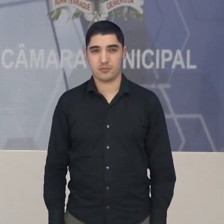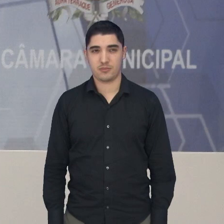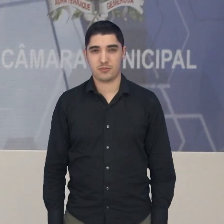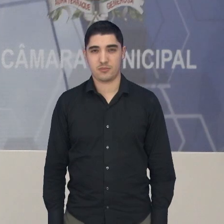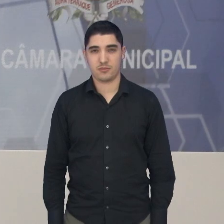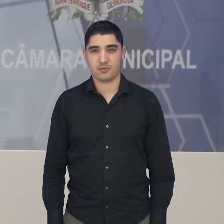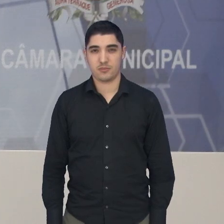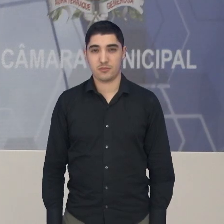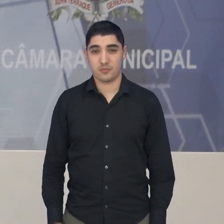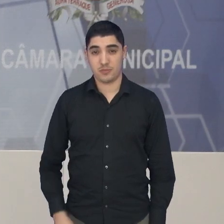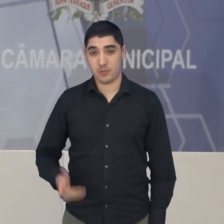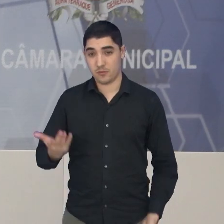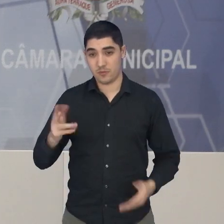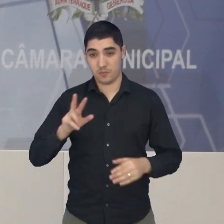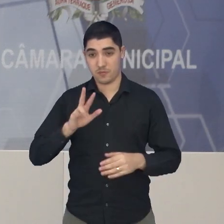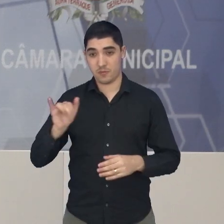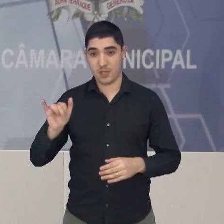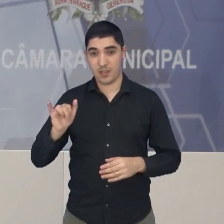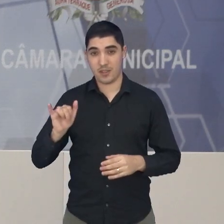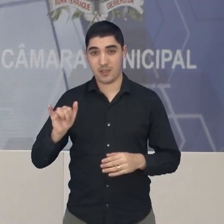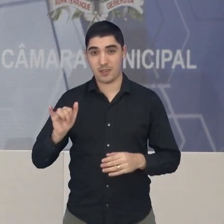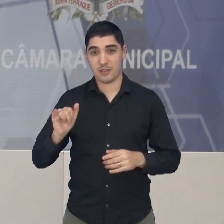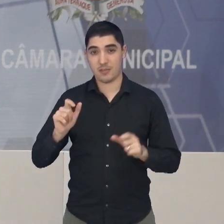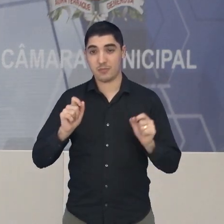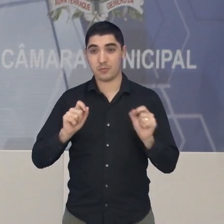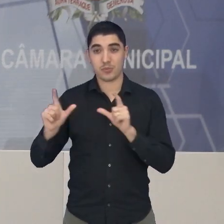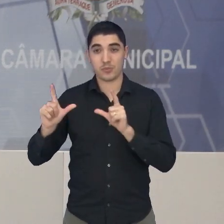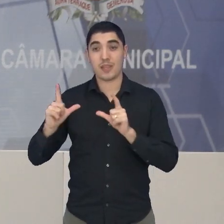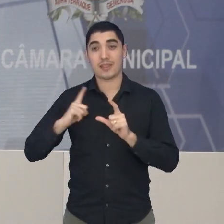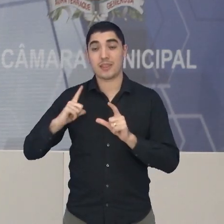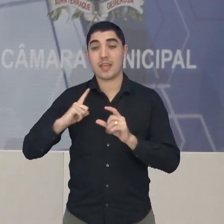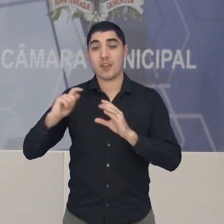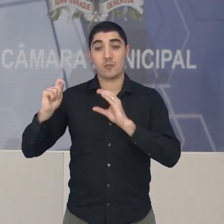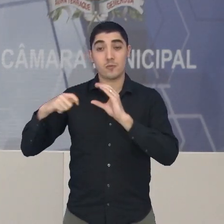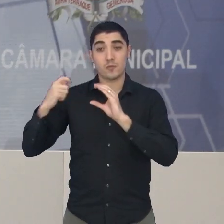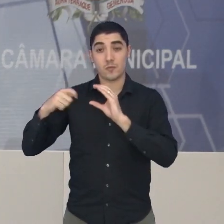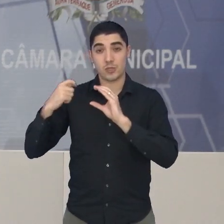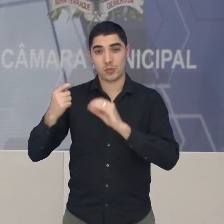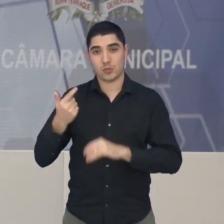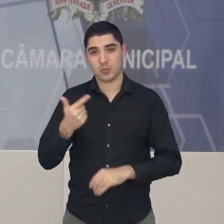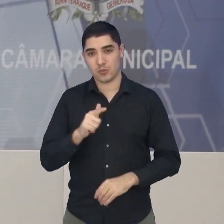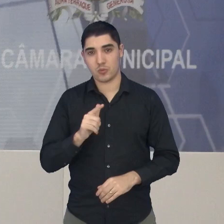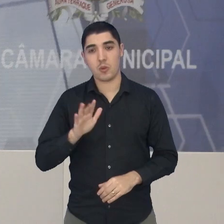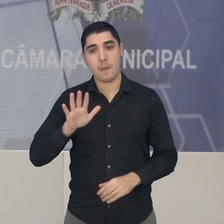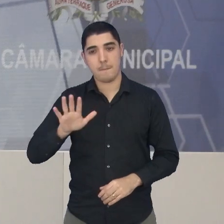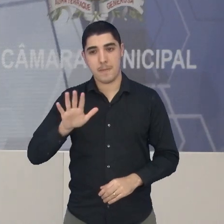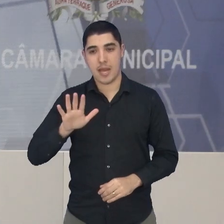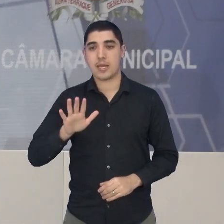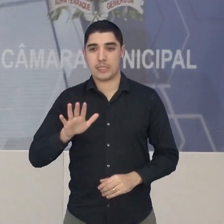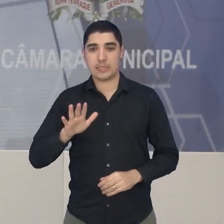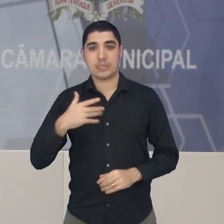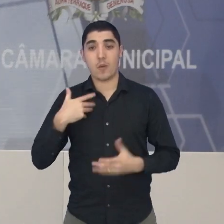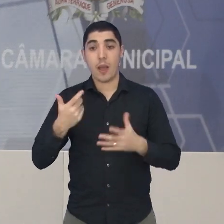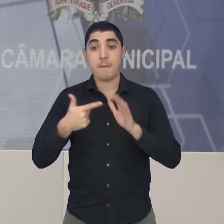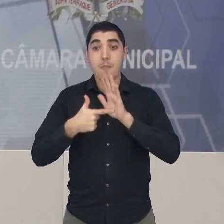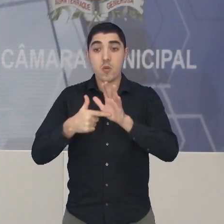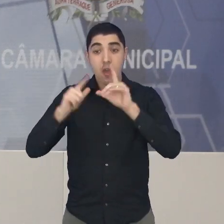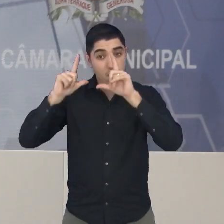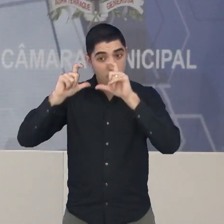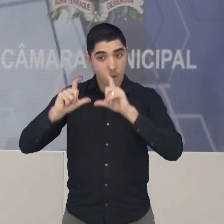Talvez o Betão vai se complicar ali, porque entrou um vídeo também por último, mas eu queria mostrar as fotos.